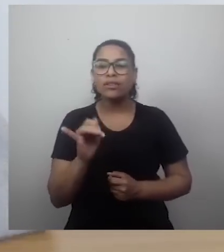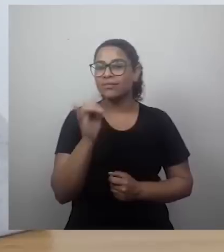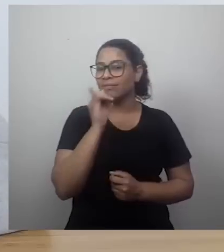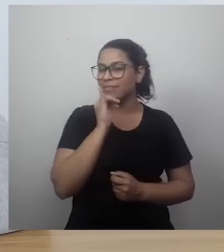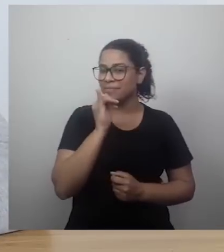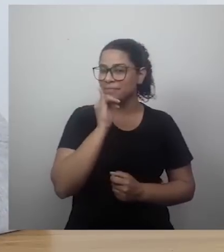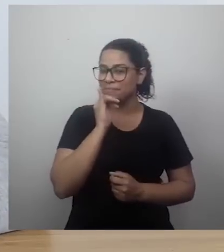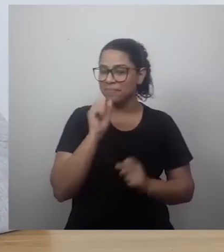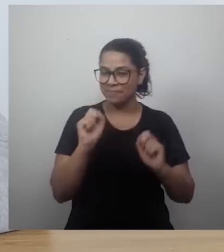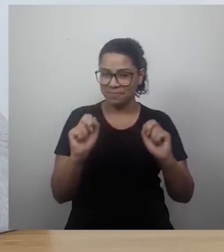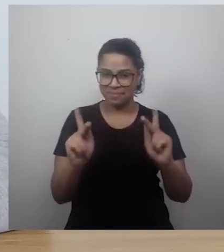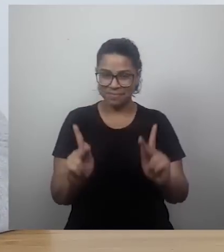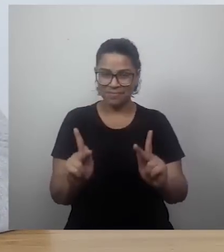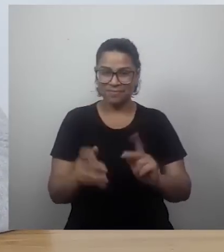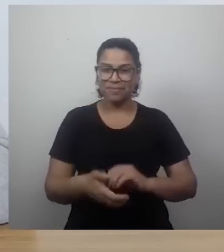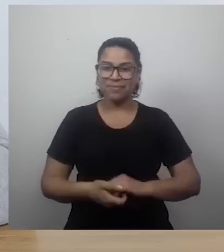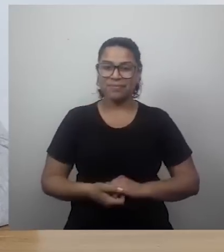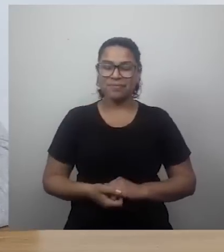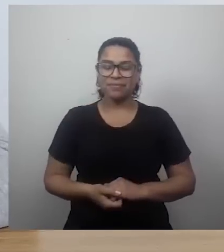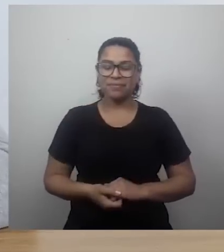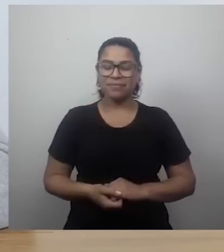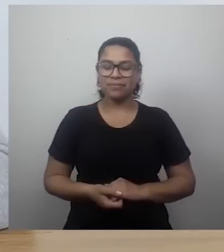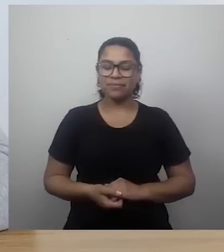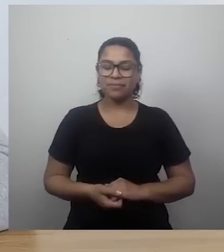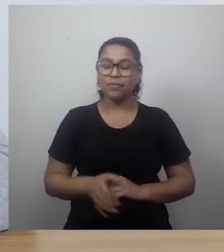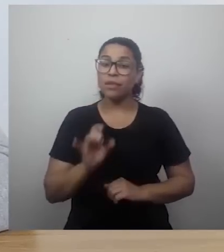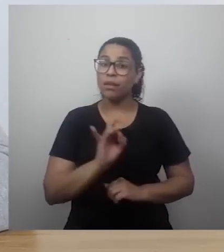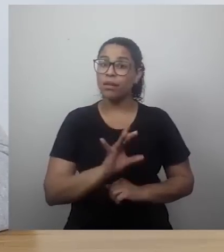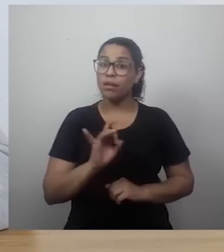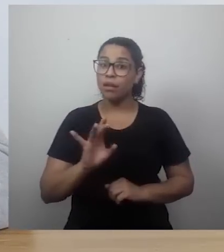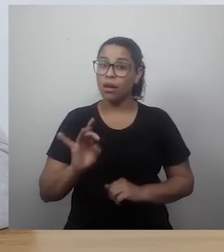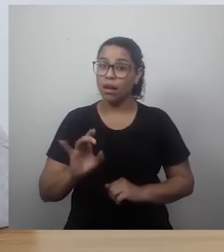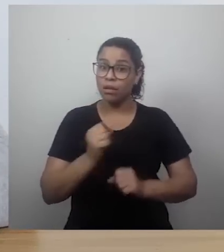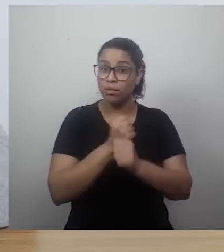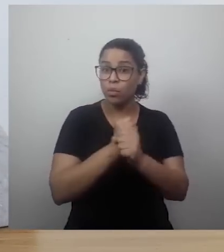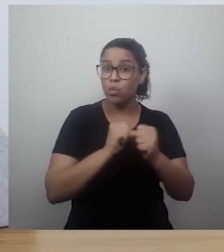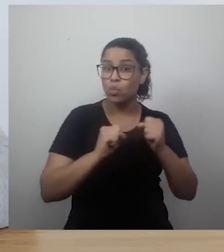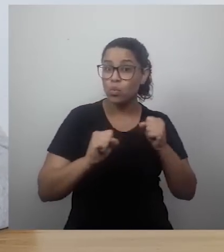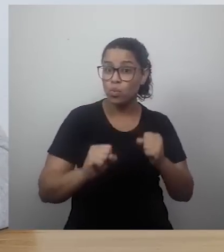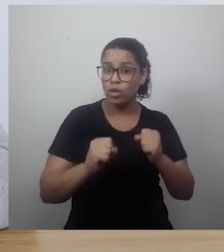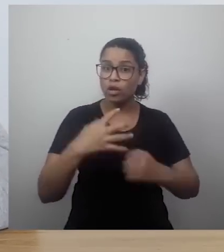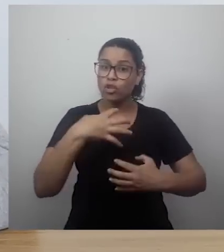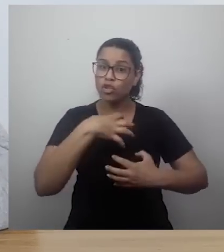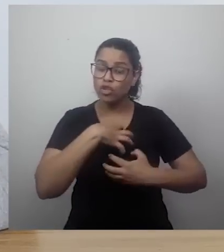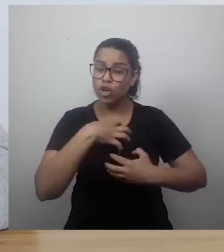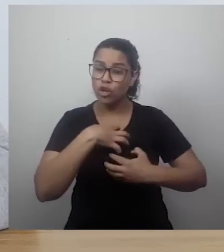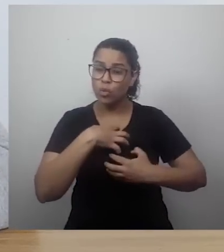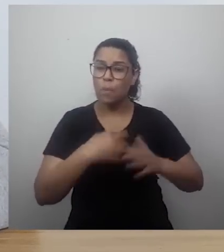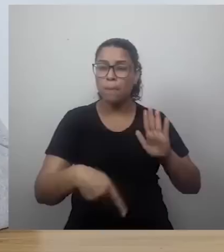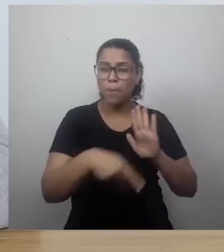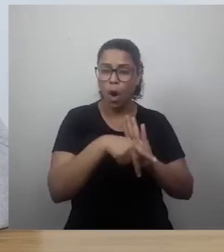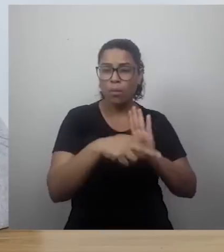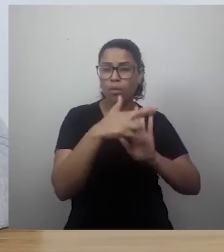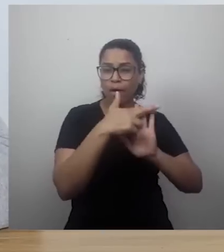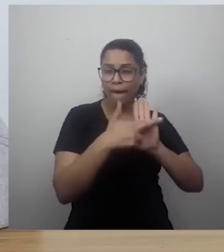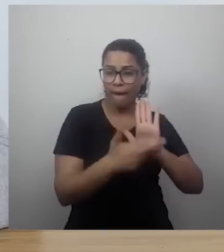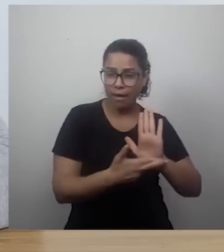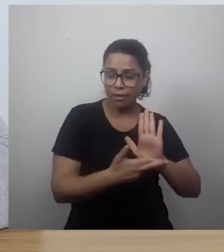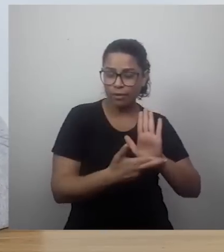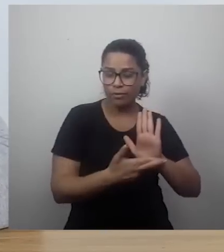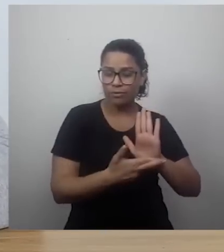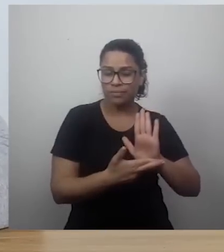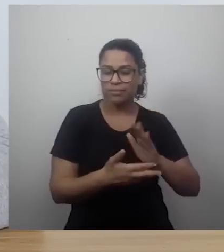alguns exemplos, ok? Cada luta possui seus gestos próprios, regras, e as